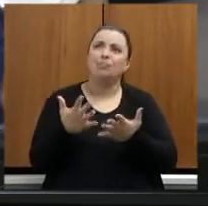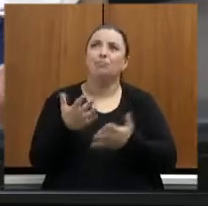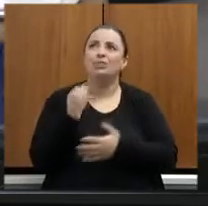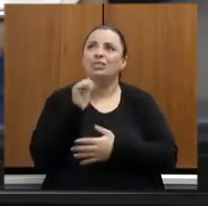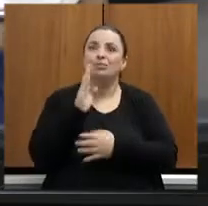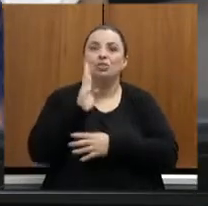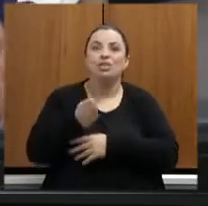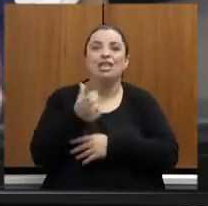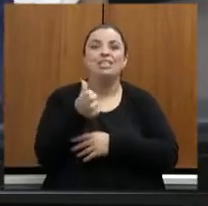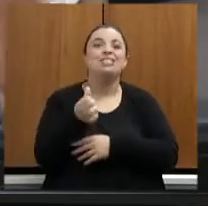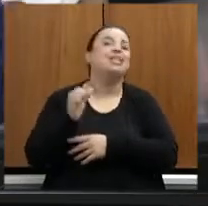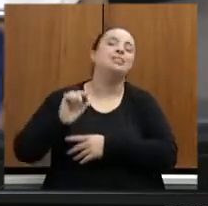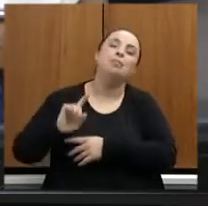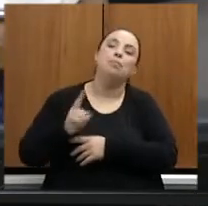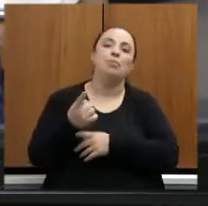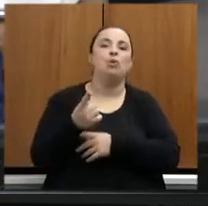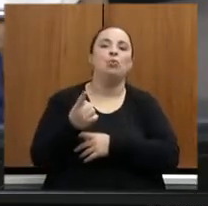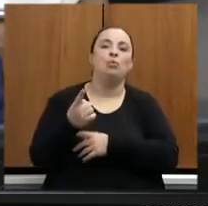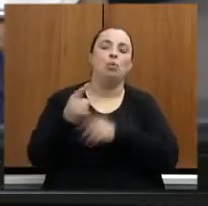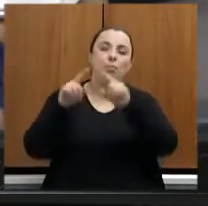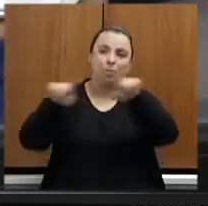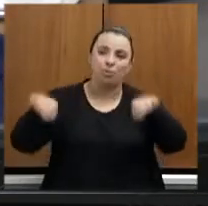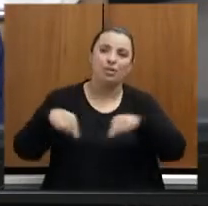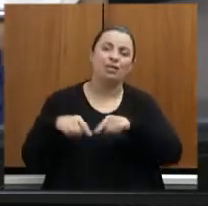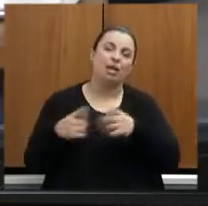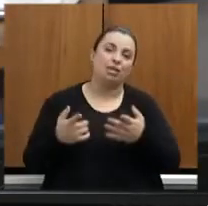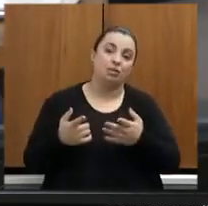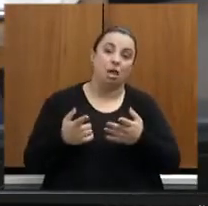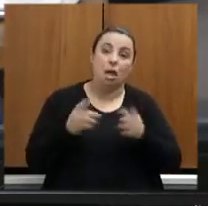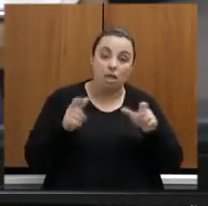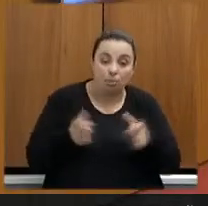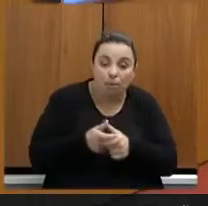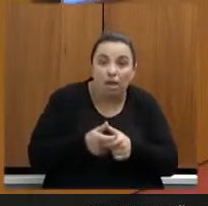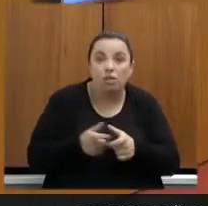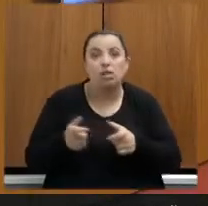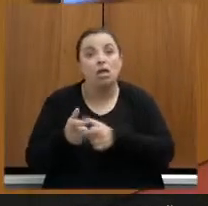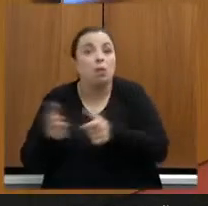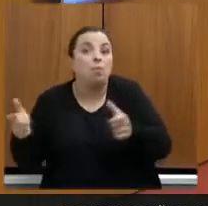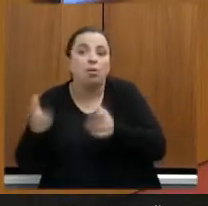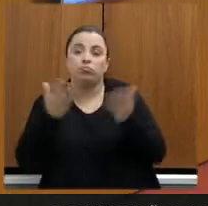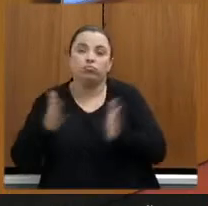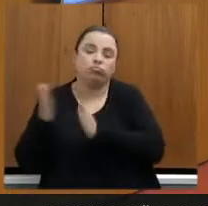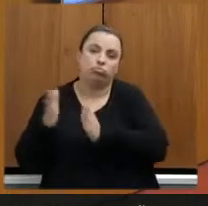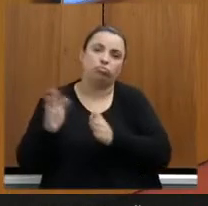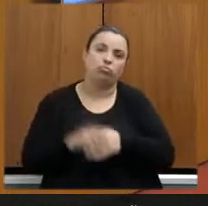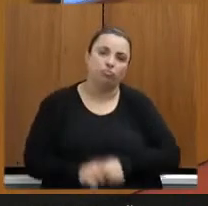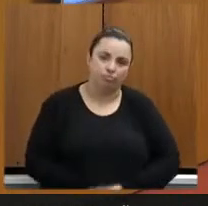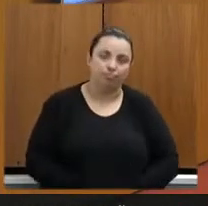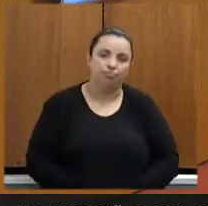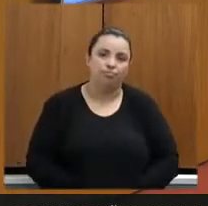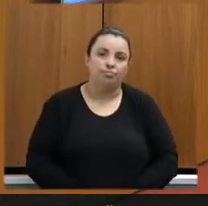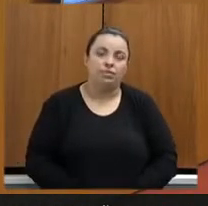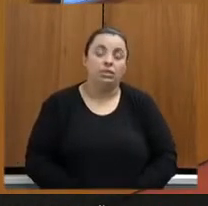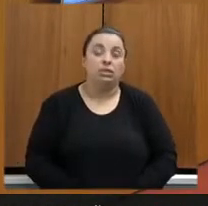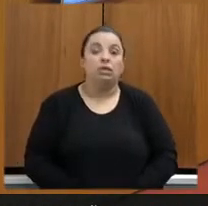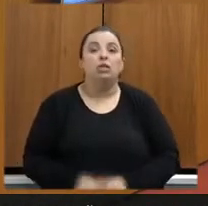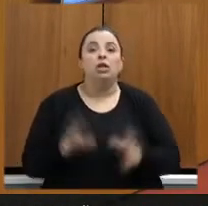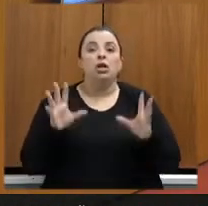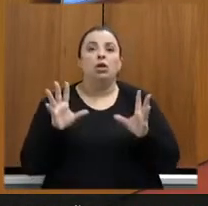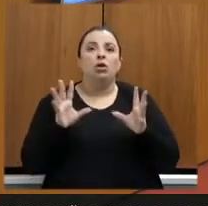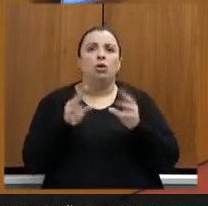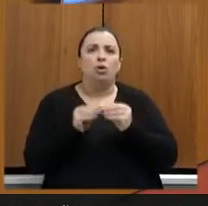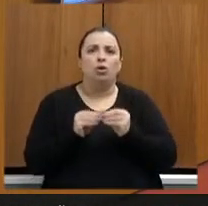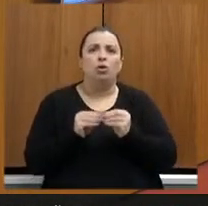não só dos pequenos dos grandes dos pequenos essa é a nossa posição o amor é dá para concluir que